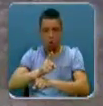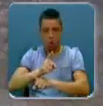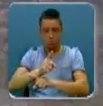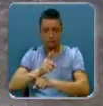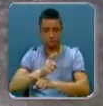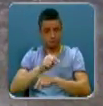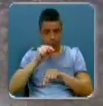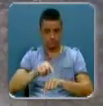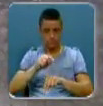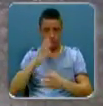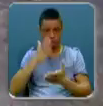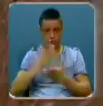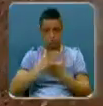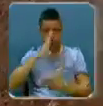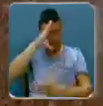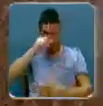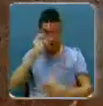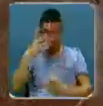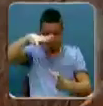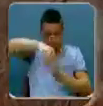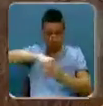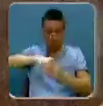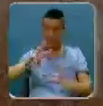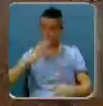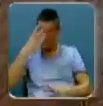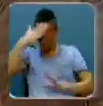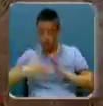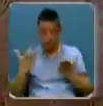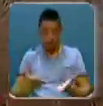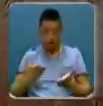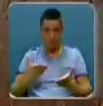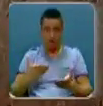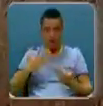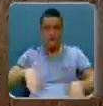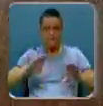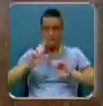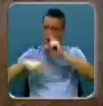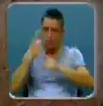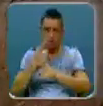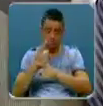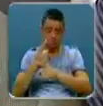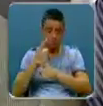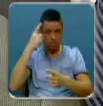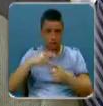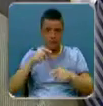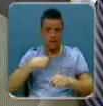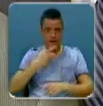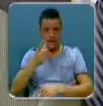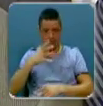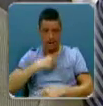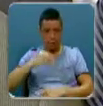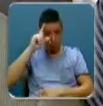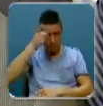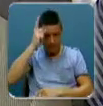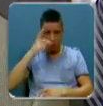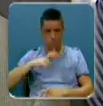sob a alçada de apenas um ministério e não de três, como acontece atualmente, mas têm outras pretensões. Nós queremos que os bombeiros